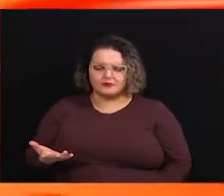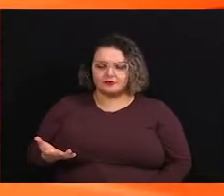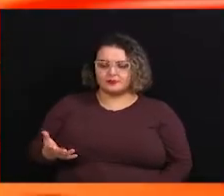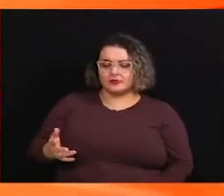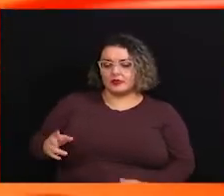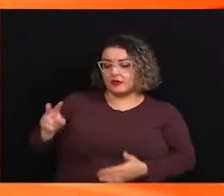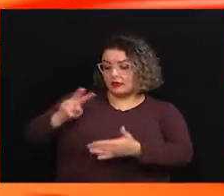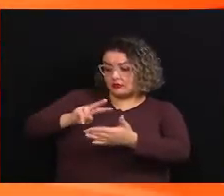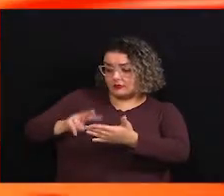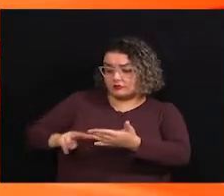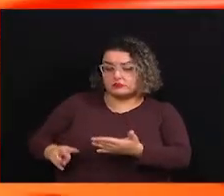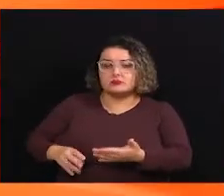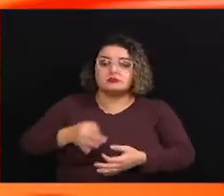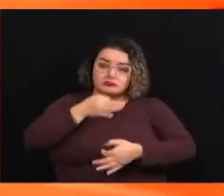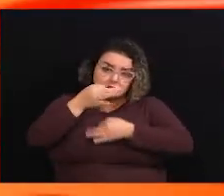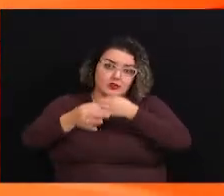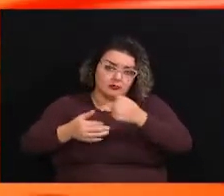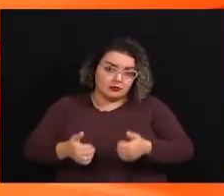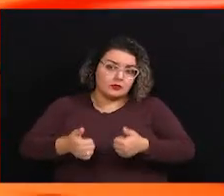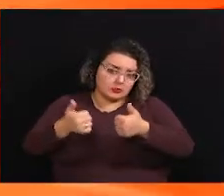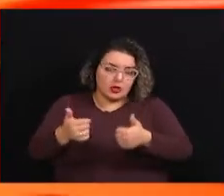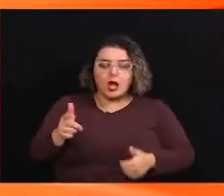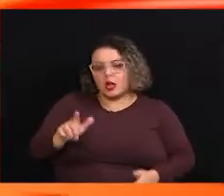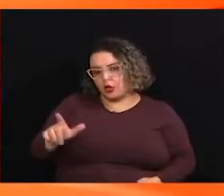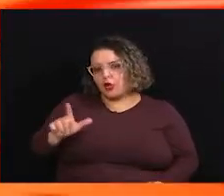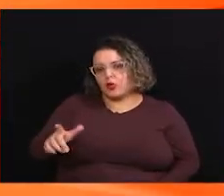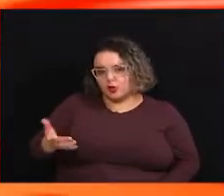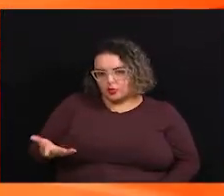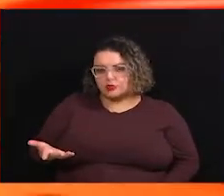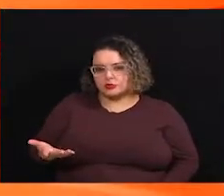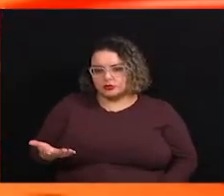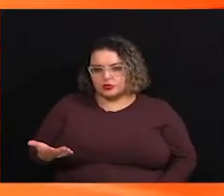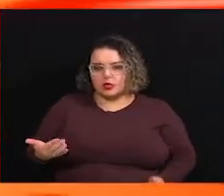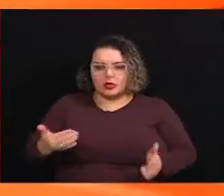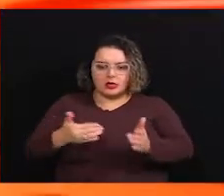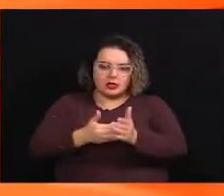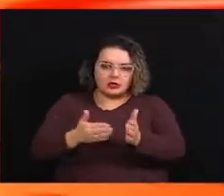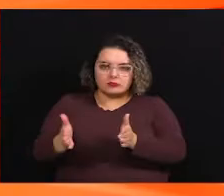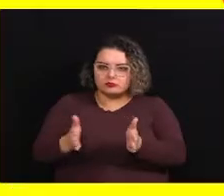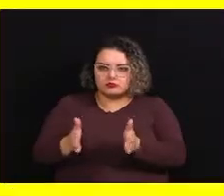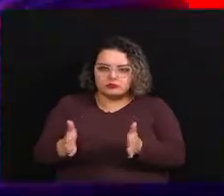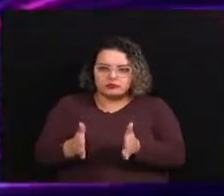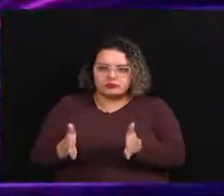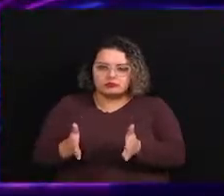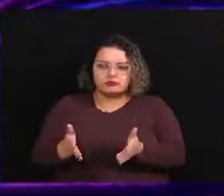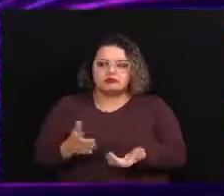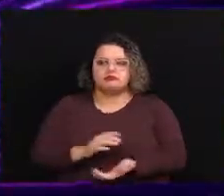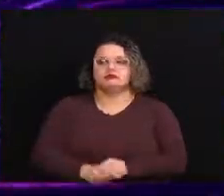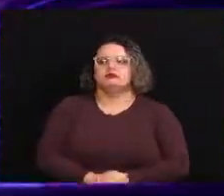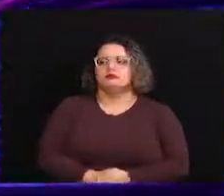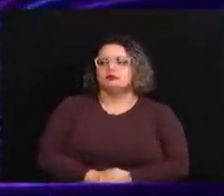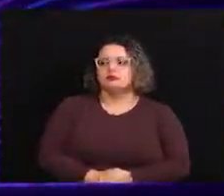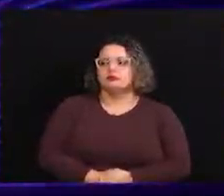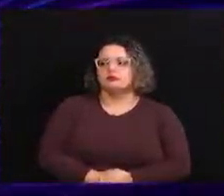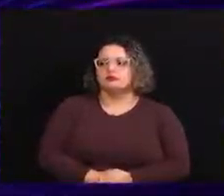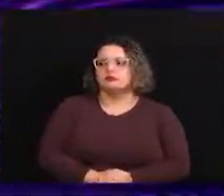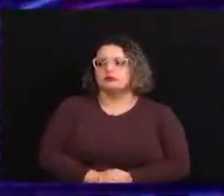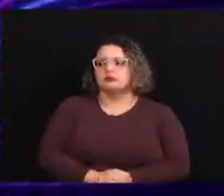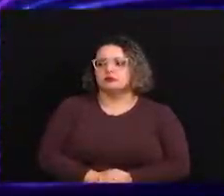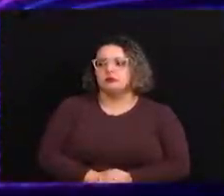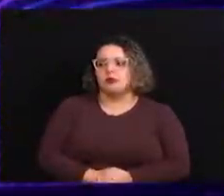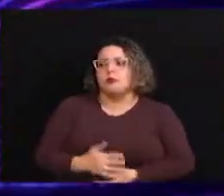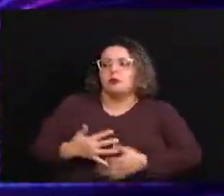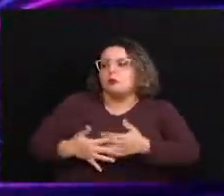sempre foi dentro daquilo, sempre eu recebi críticas positivas. Claro que até o momento eu não recebi, mas podia ter sido assim